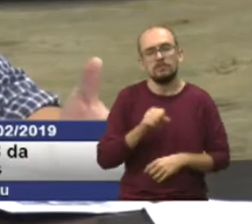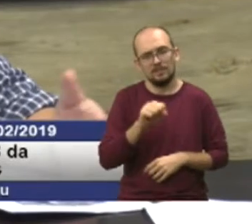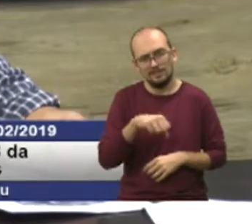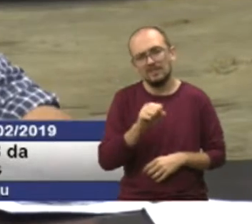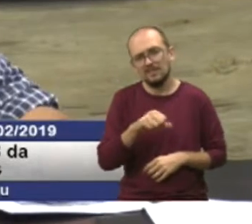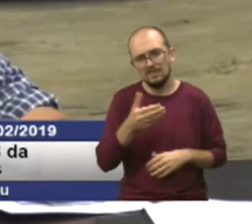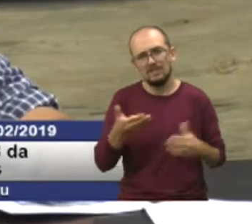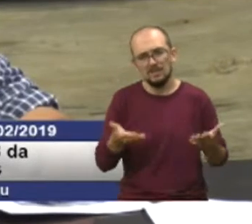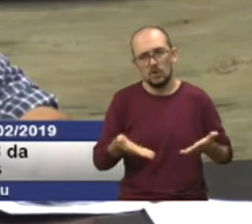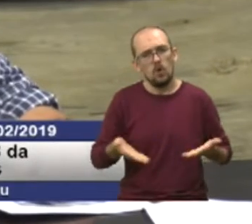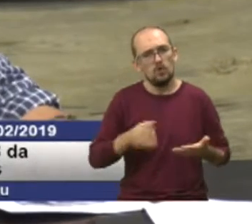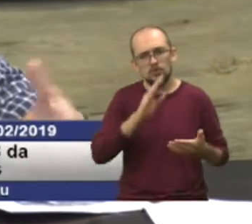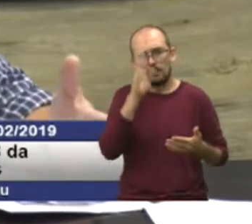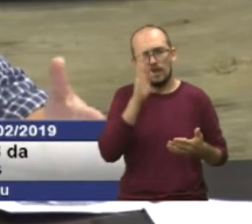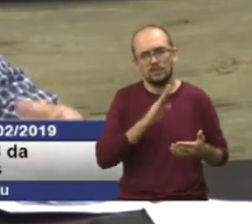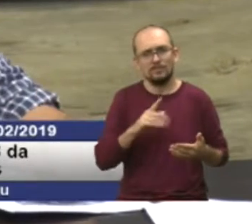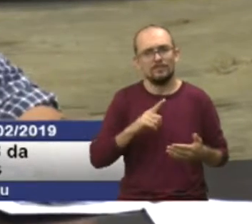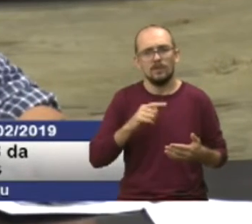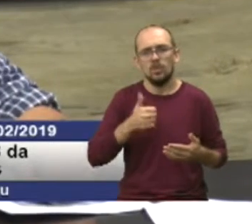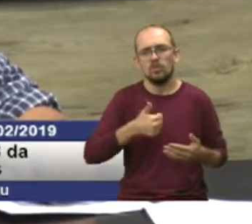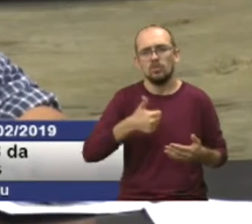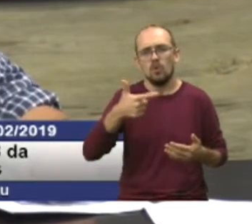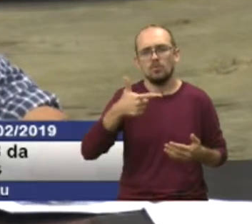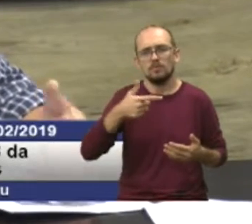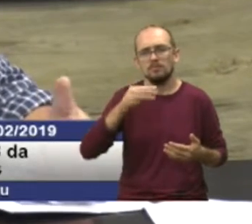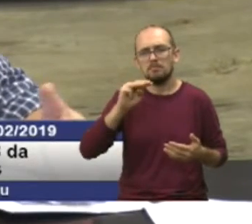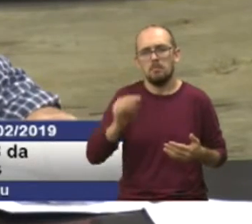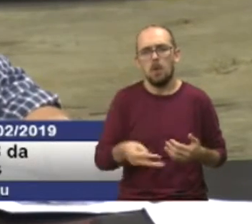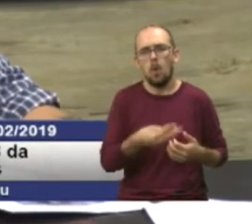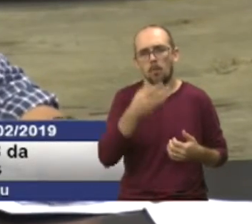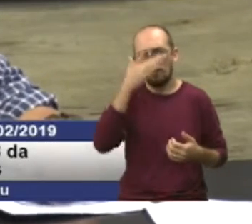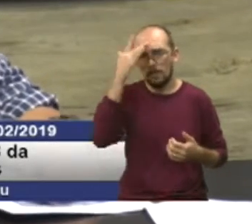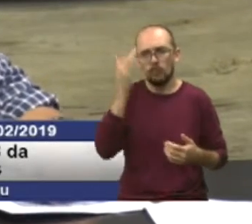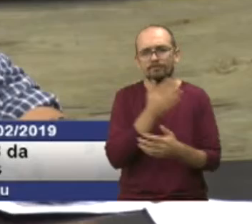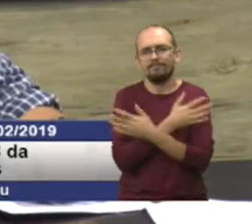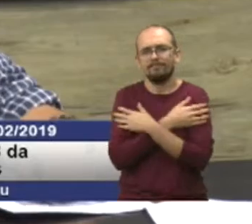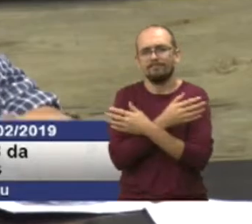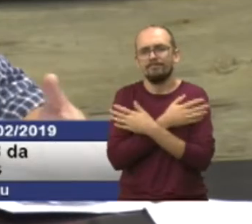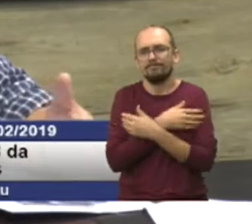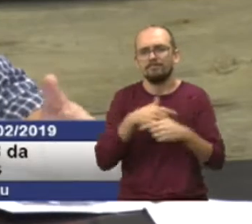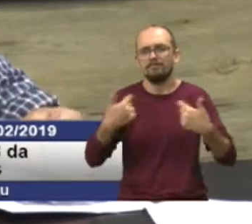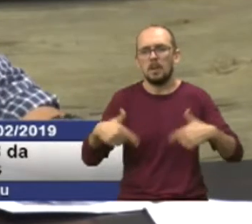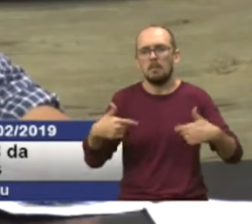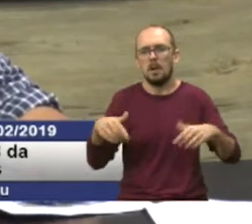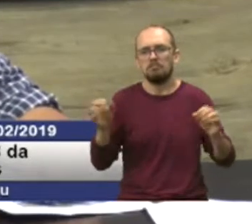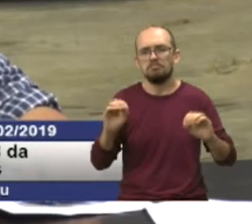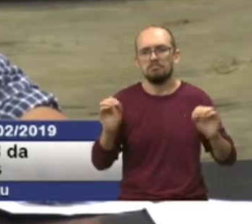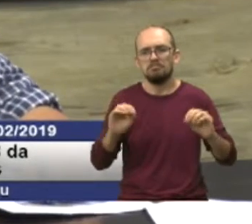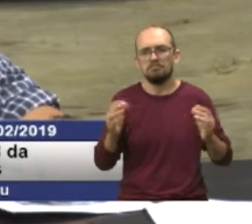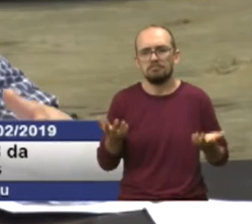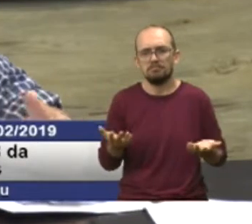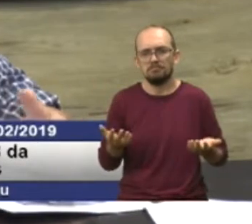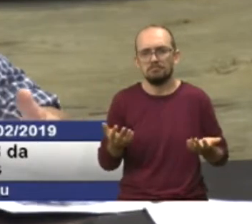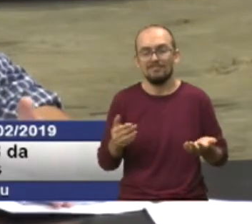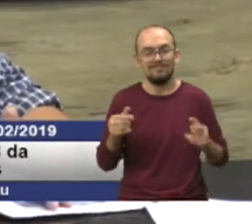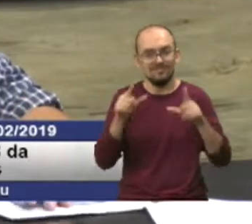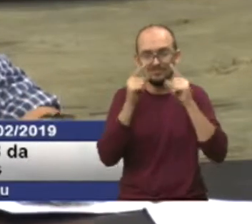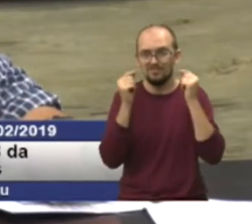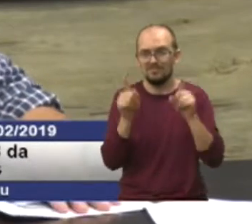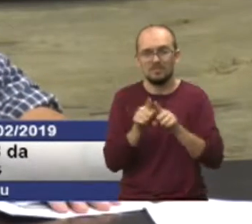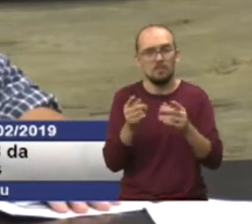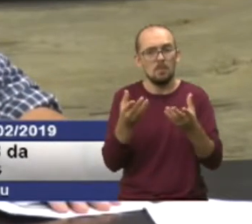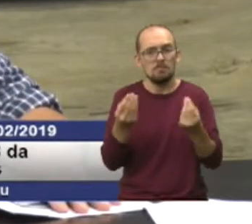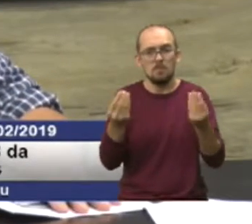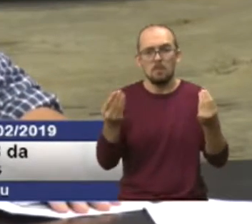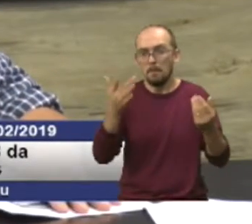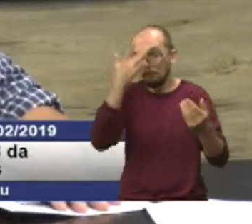Brasil hoje, com mais de 12 milhões, né, de desempregados, e Jaú não foge à regra, tem muita gente honesta aí